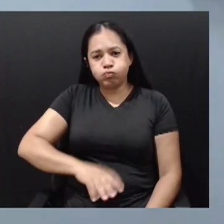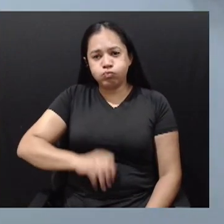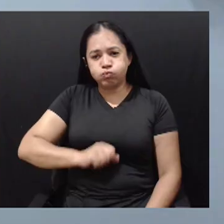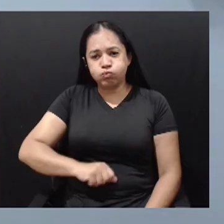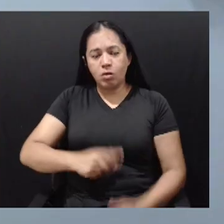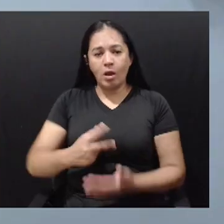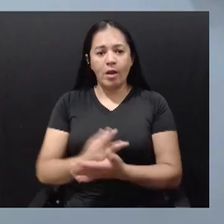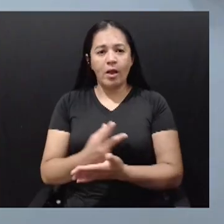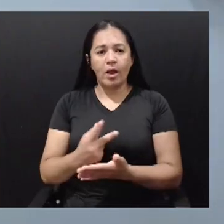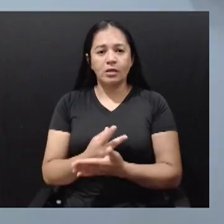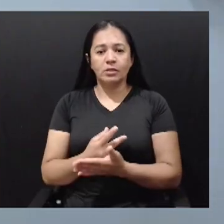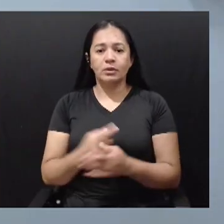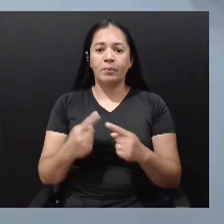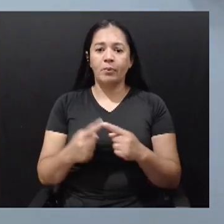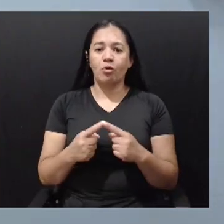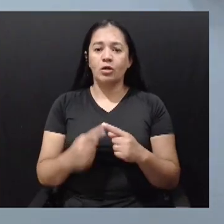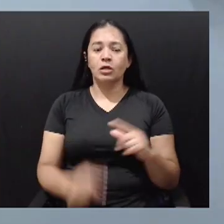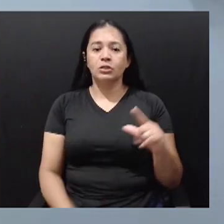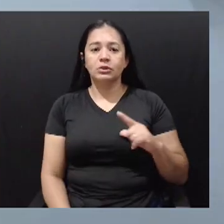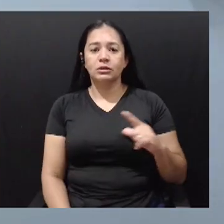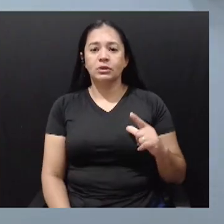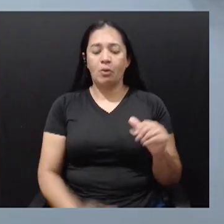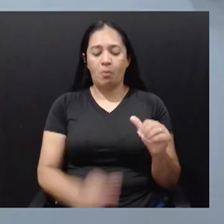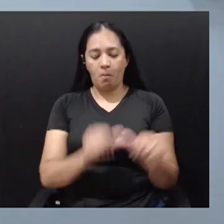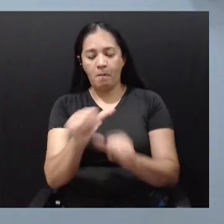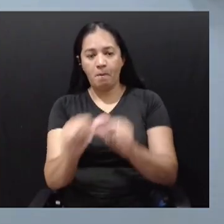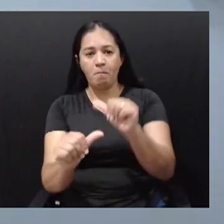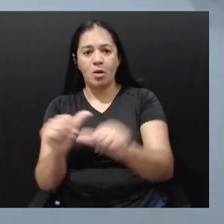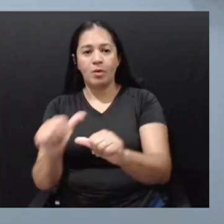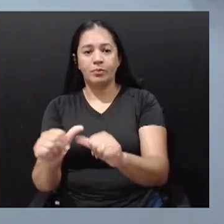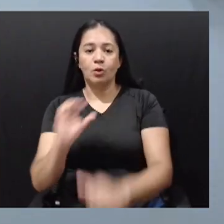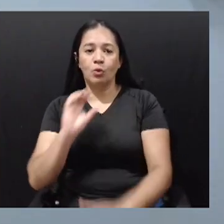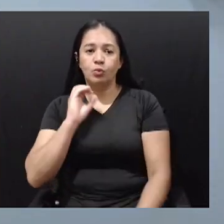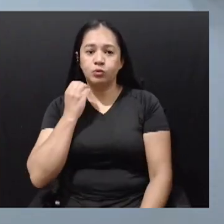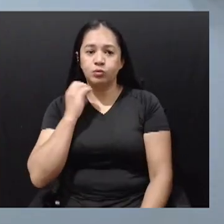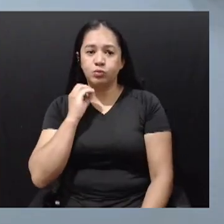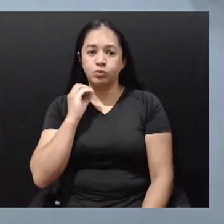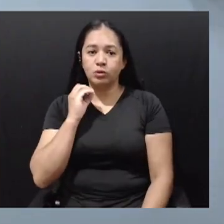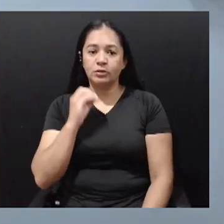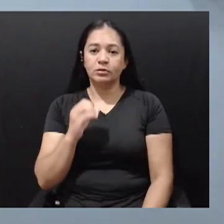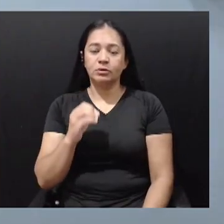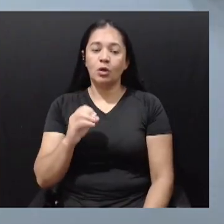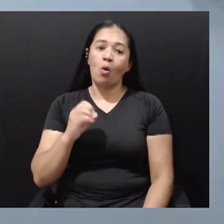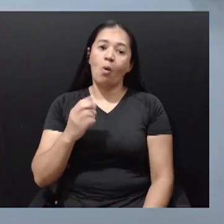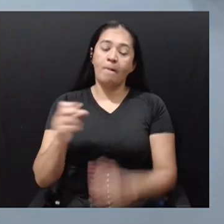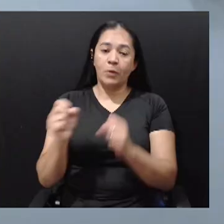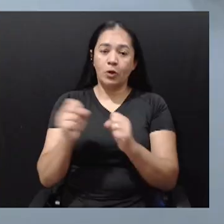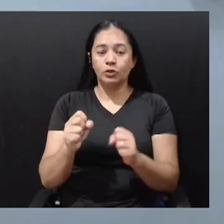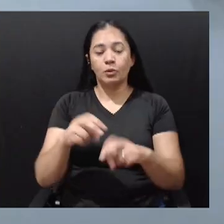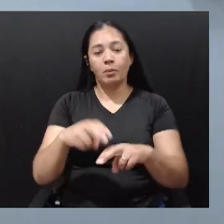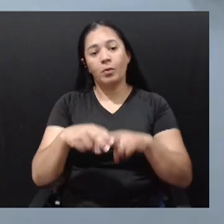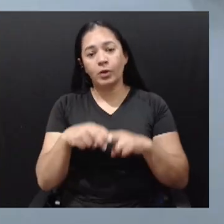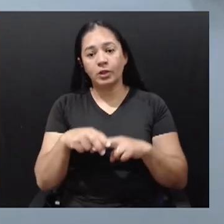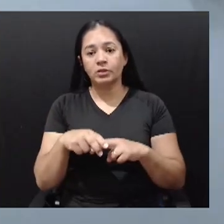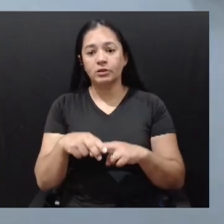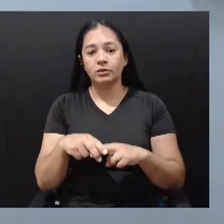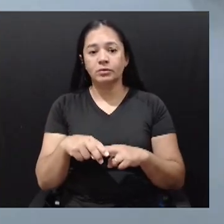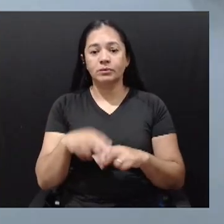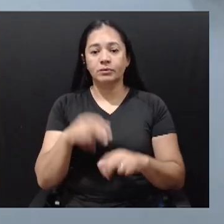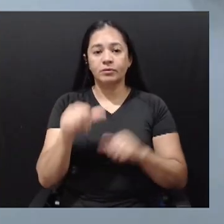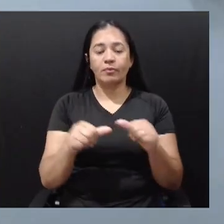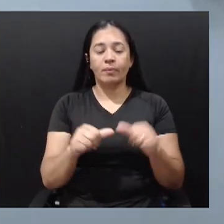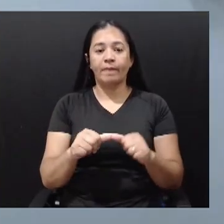existe uma alteração hormonal inespecífica, ou ele pode ser através de uma alteração numa glândula, ou